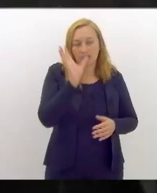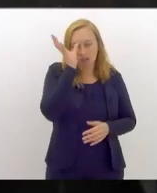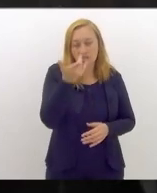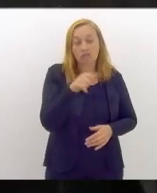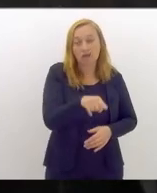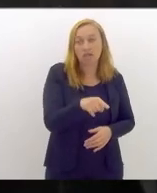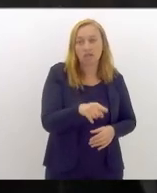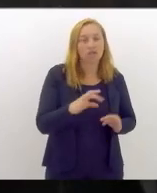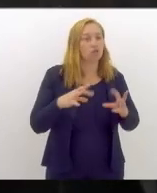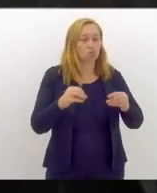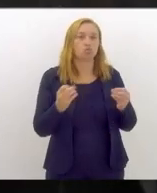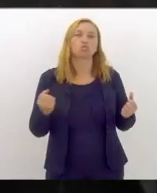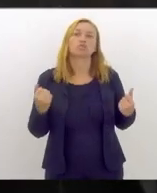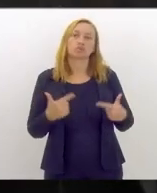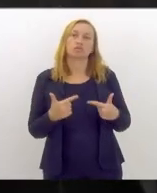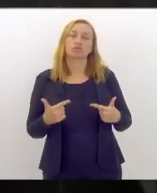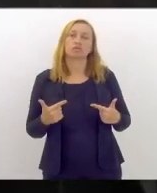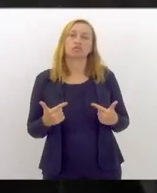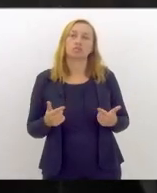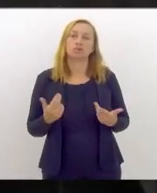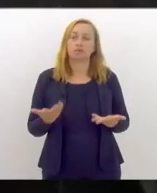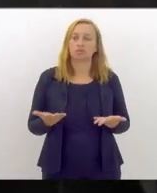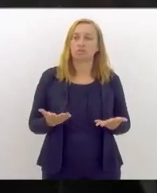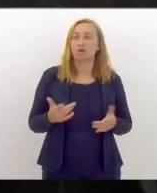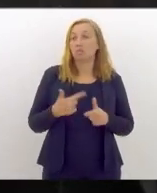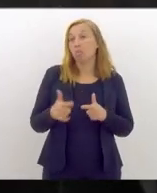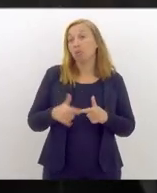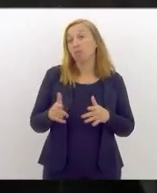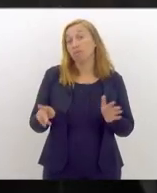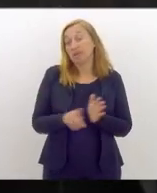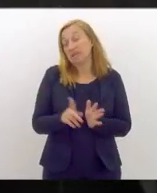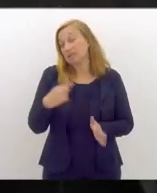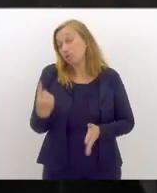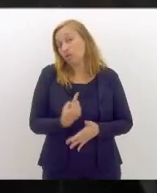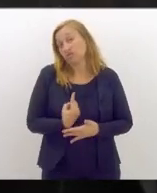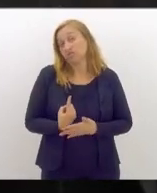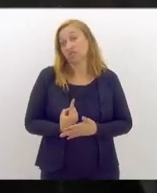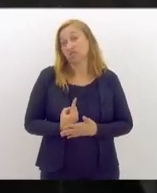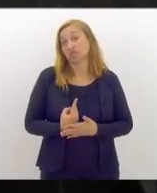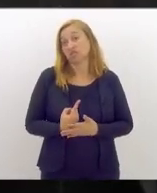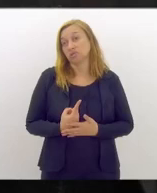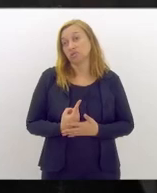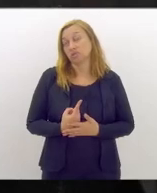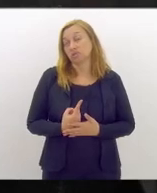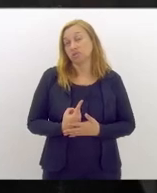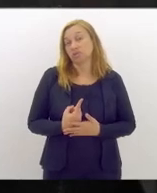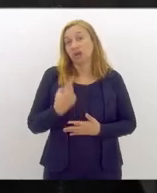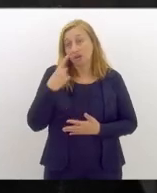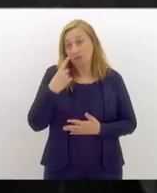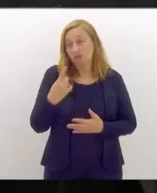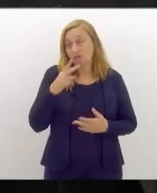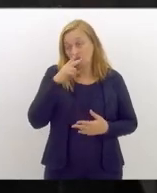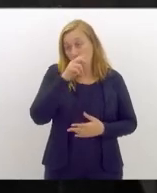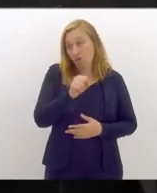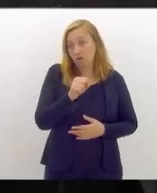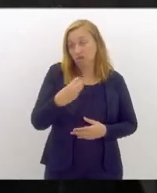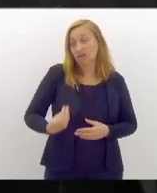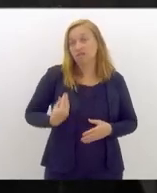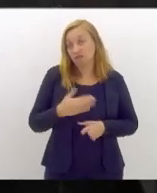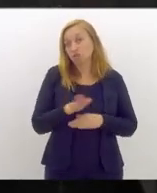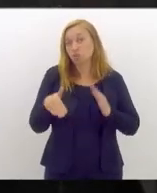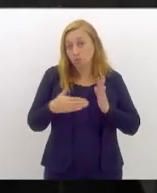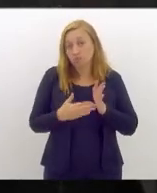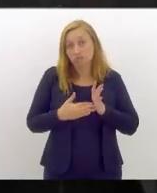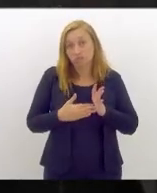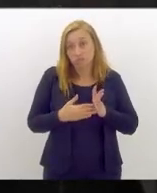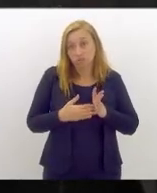para mim que tá tudo certo entendeu mas na verdade pelo menos todos nós entendeu E que reflete muito fortemente na vida todo mundo